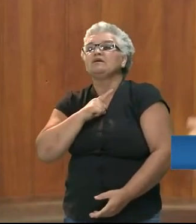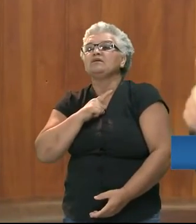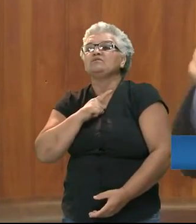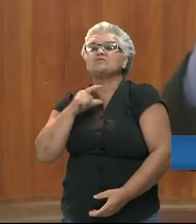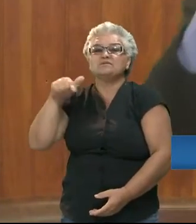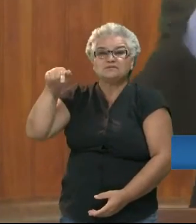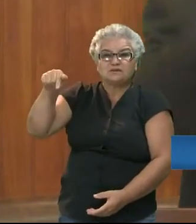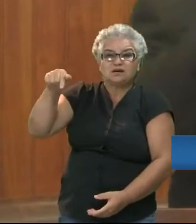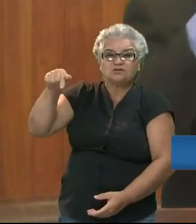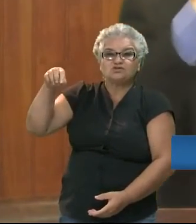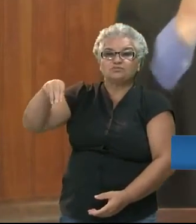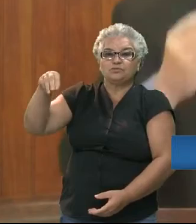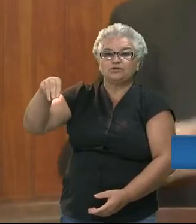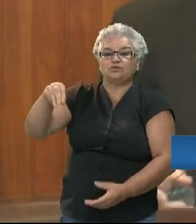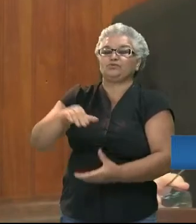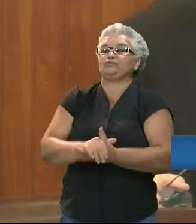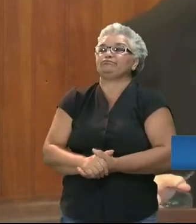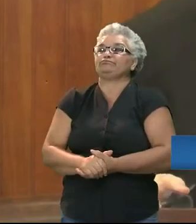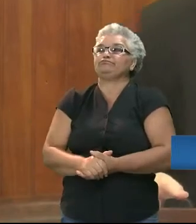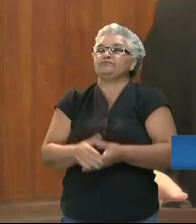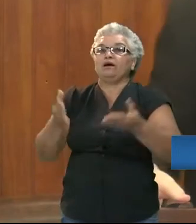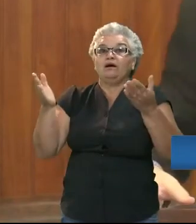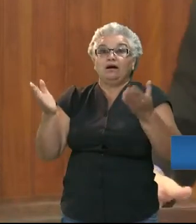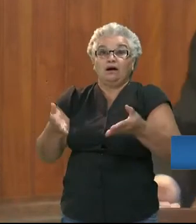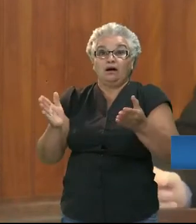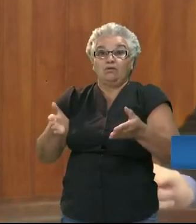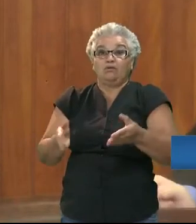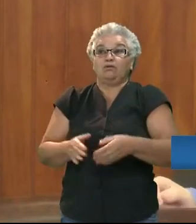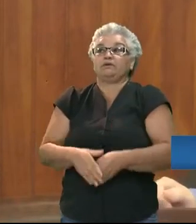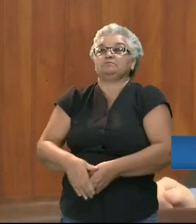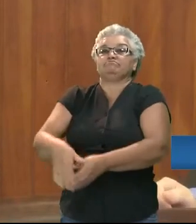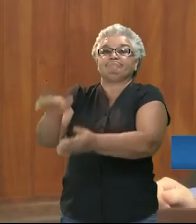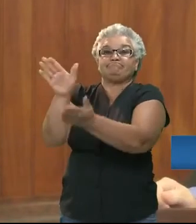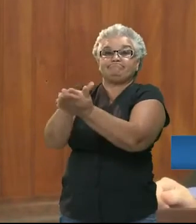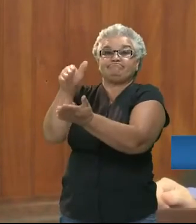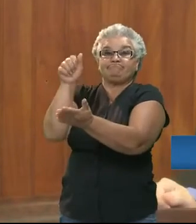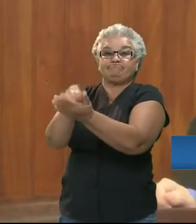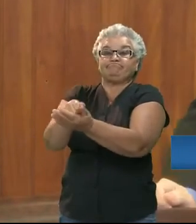7 minutos, deixa eu denunciar uma questão aqui gravíssima, gravíssima.